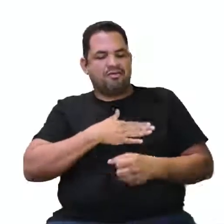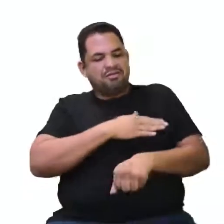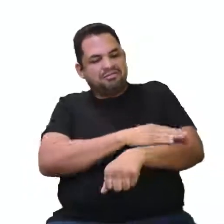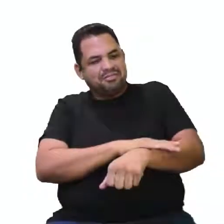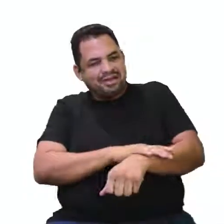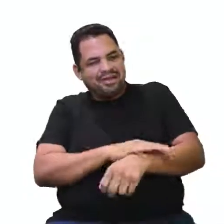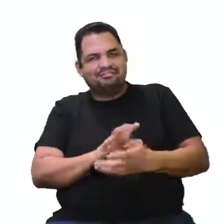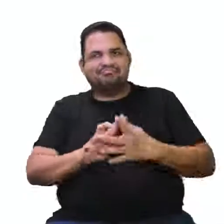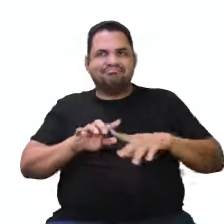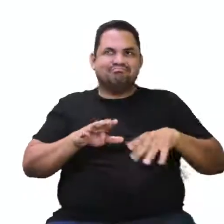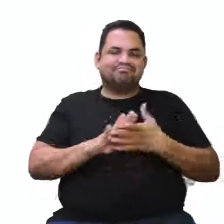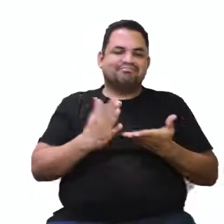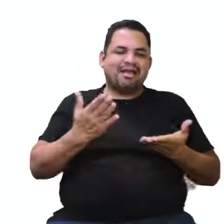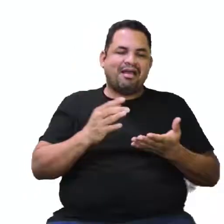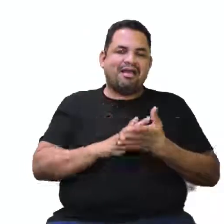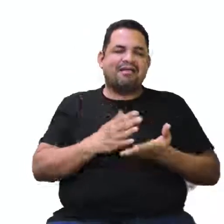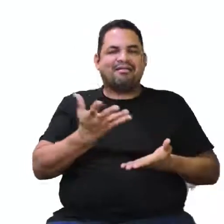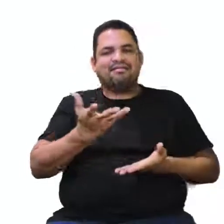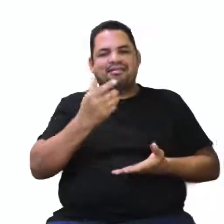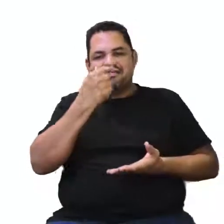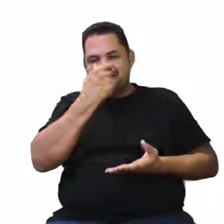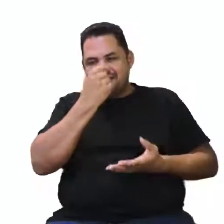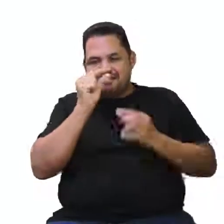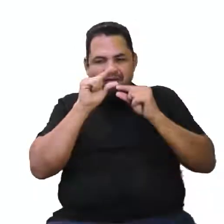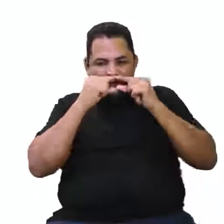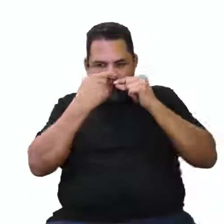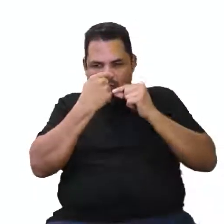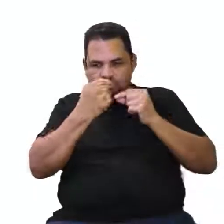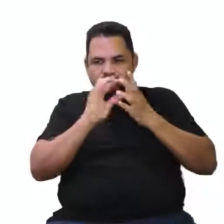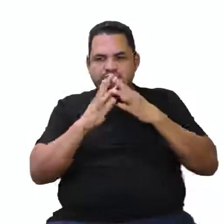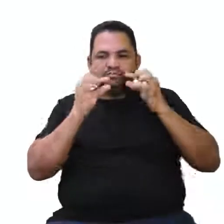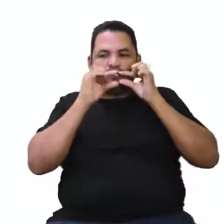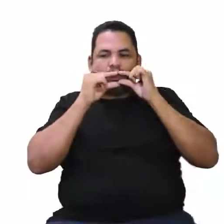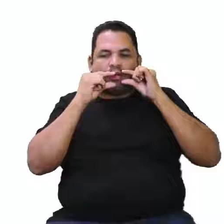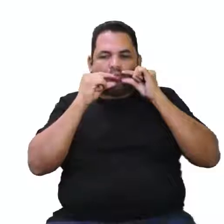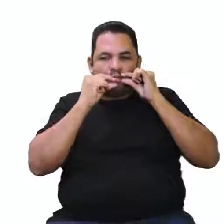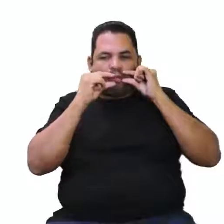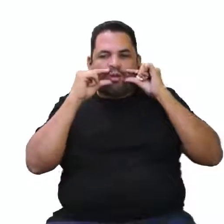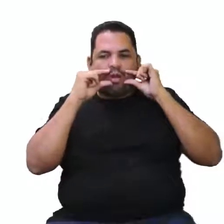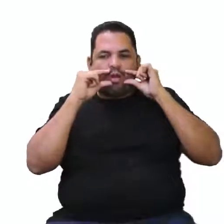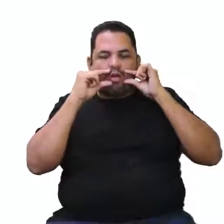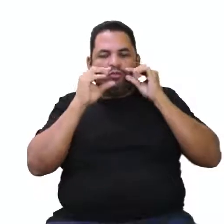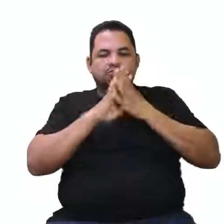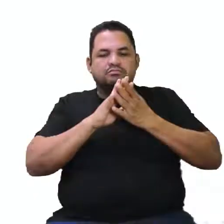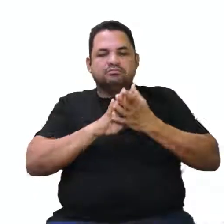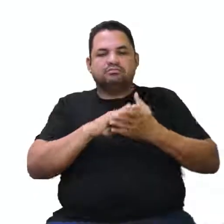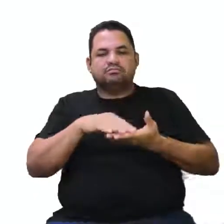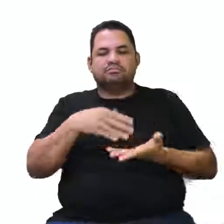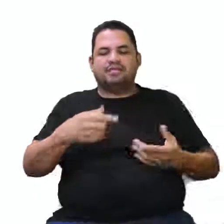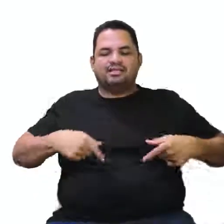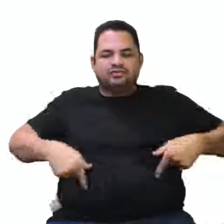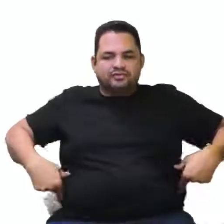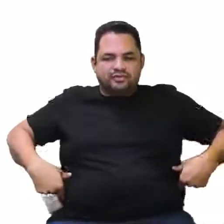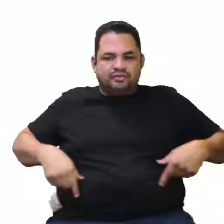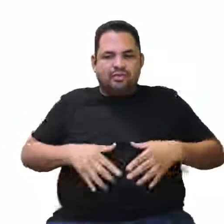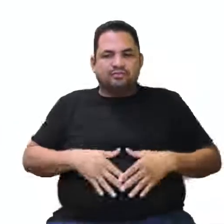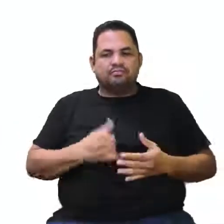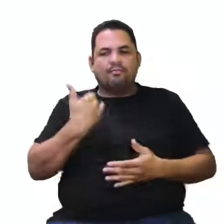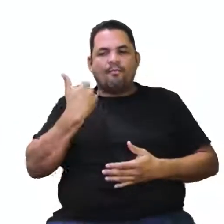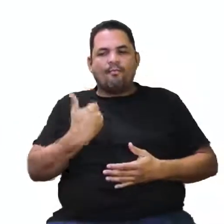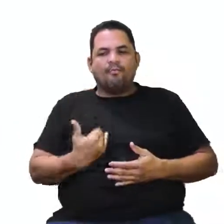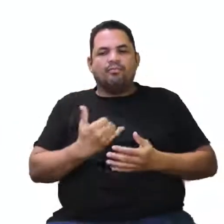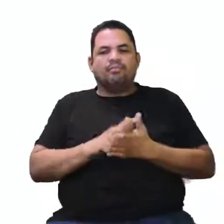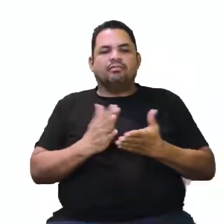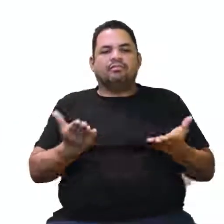das pernas. Eu queria que o nariz fosse mais afilado, queria que a boca fosse mais carnuda, a cintura mais fina, né?